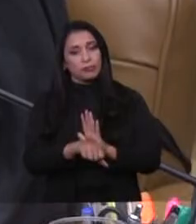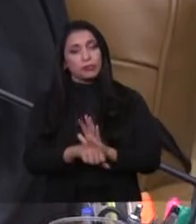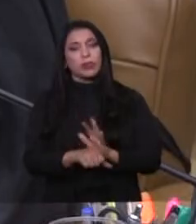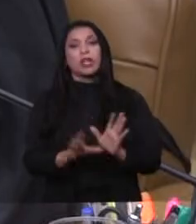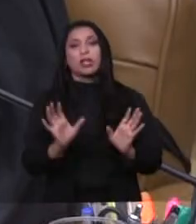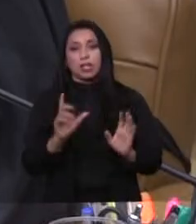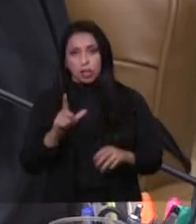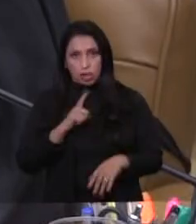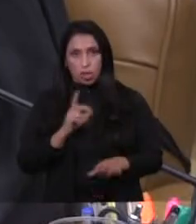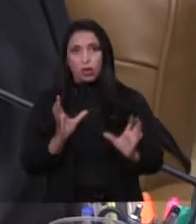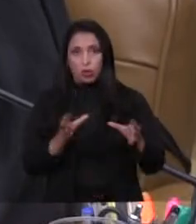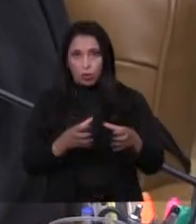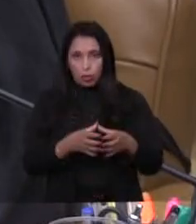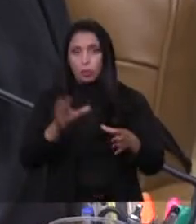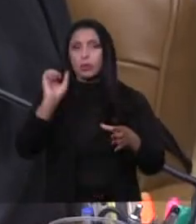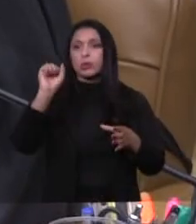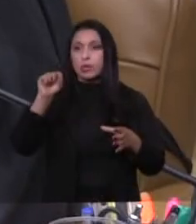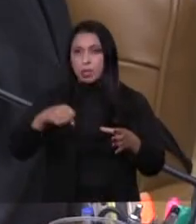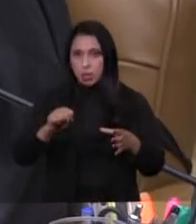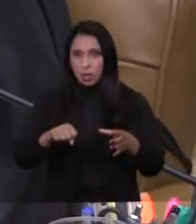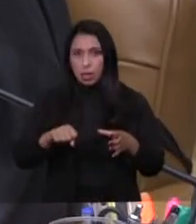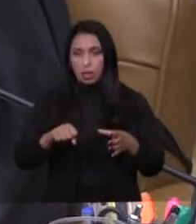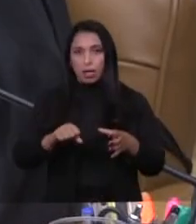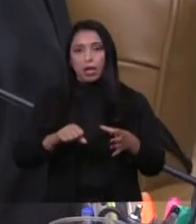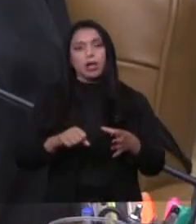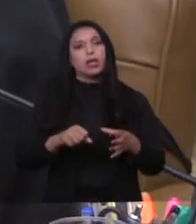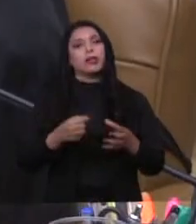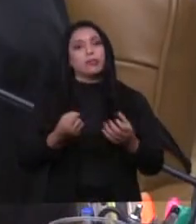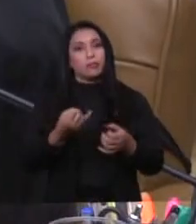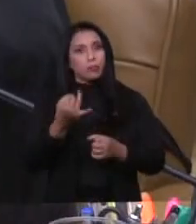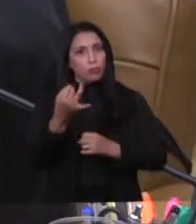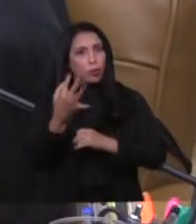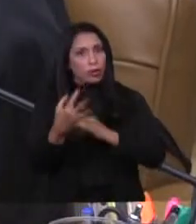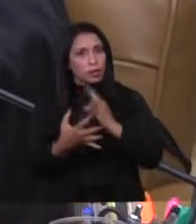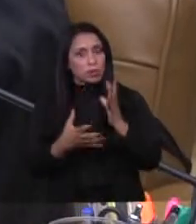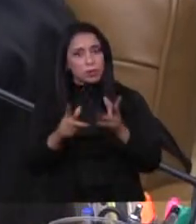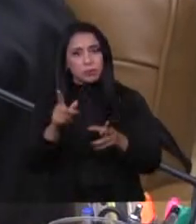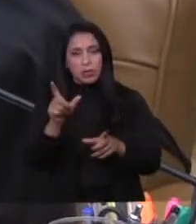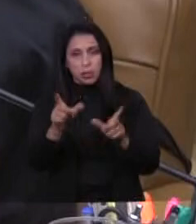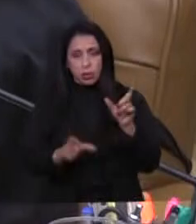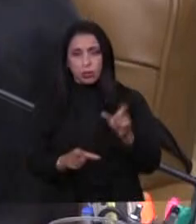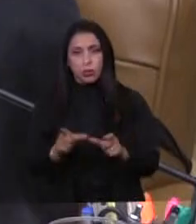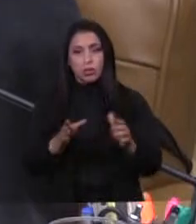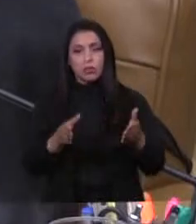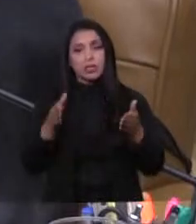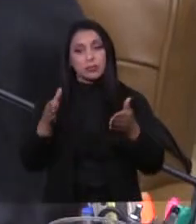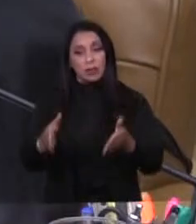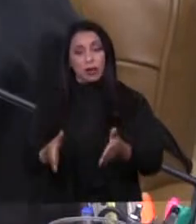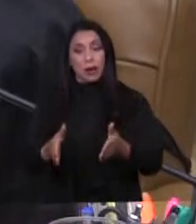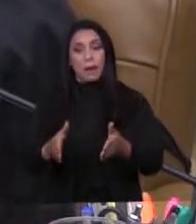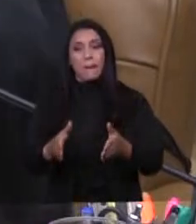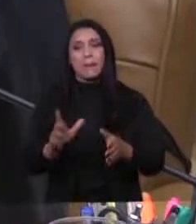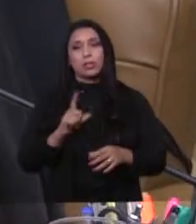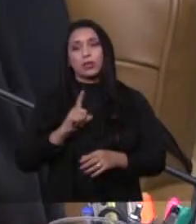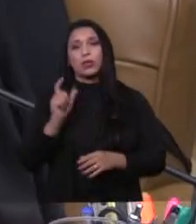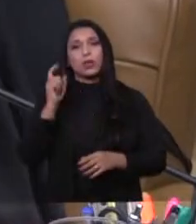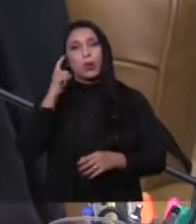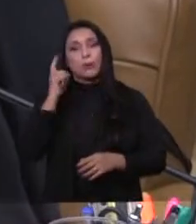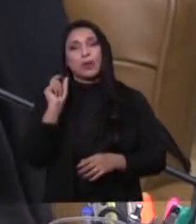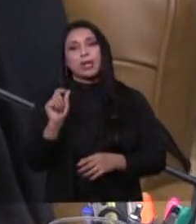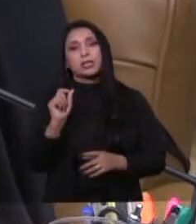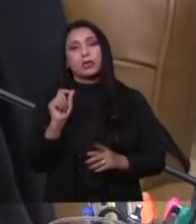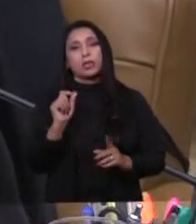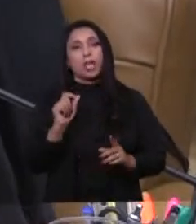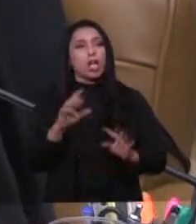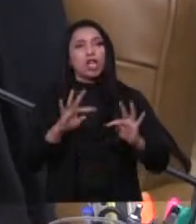nega, existiu e muitos dela participaram. O que se questiona é a automática inclusão em tal associação